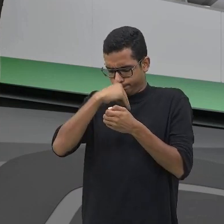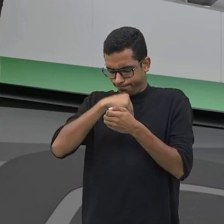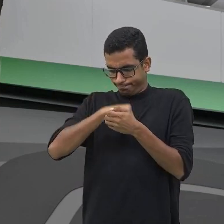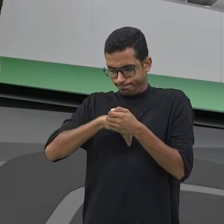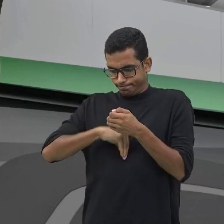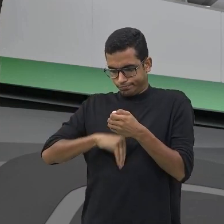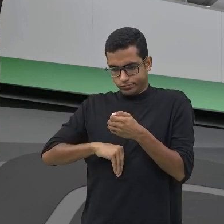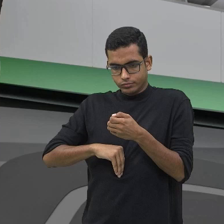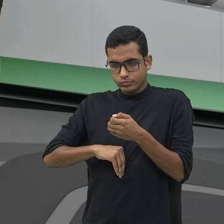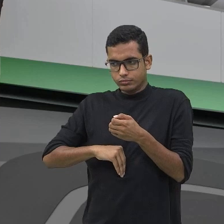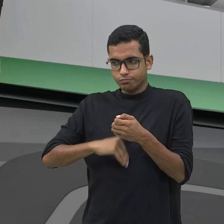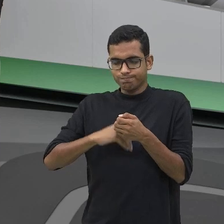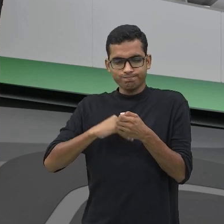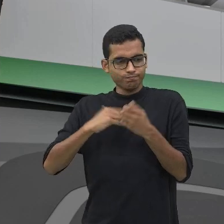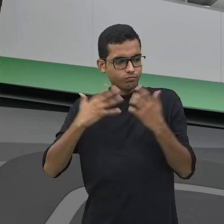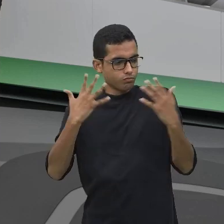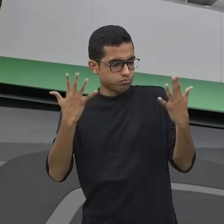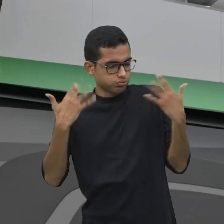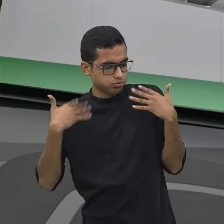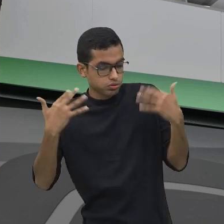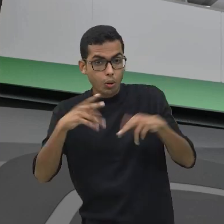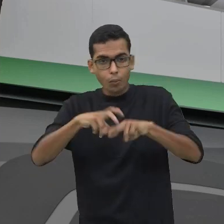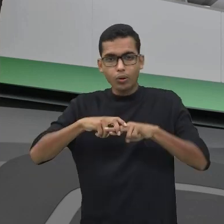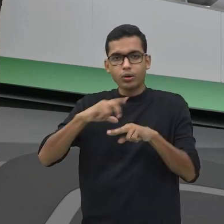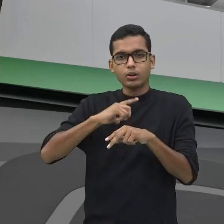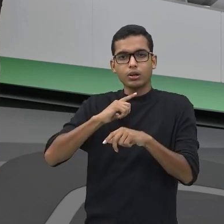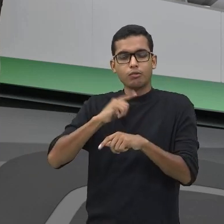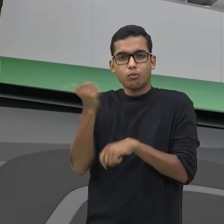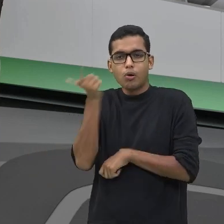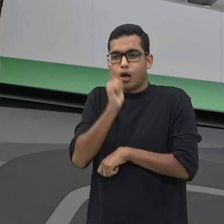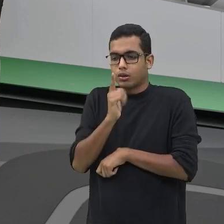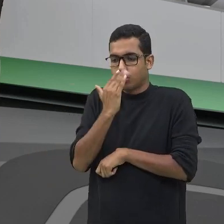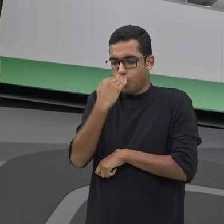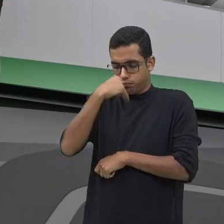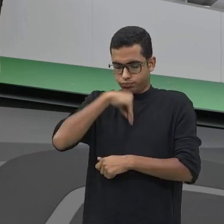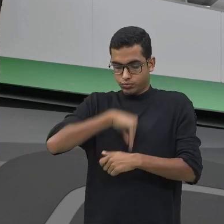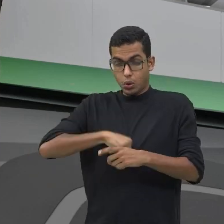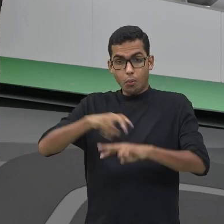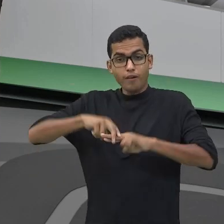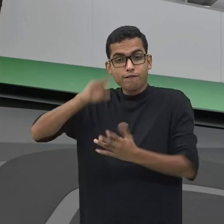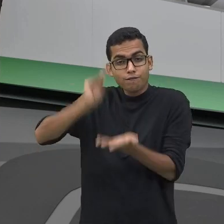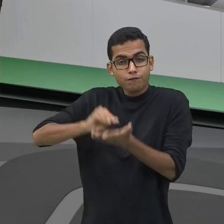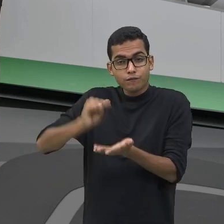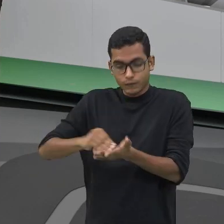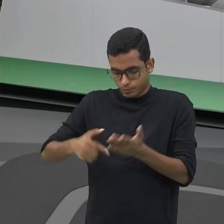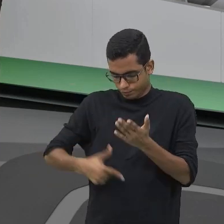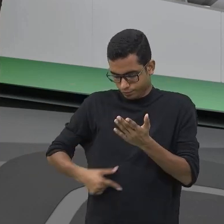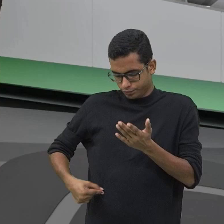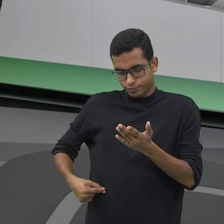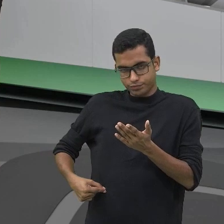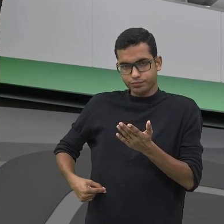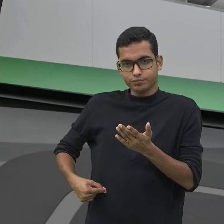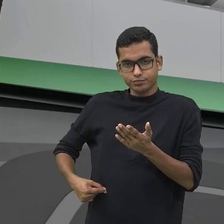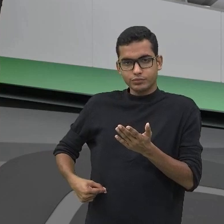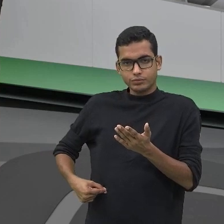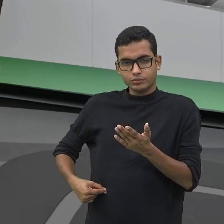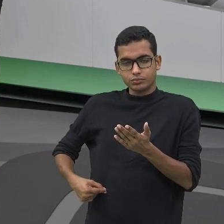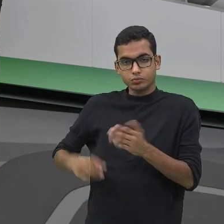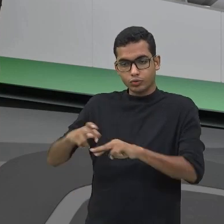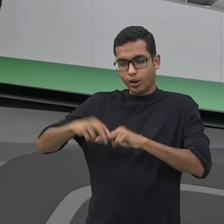então o alimento veio aqui, recebeu a bile, recebeu o suco pancreático, o alimento vai vir para cá,